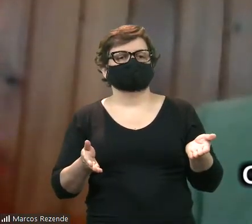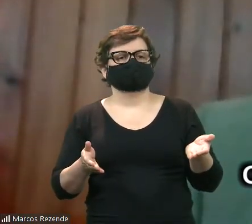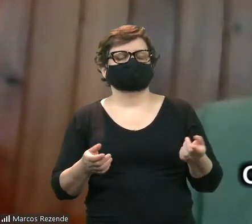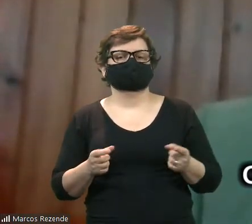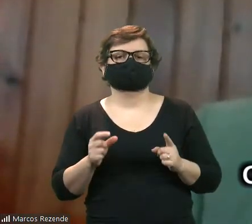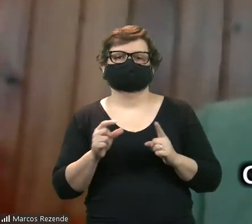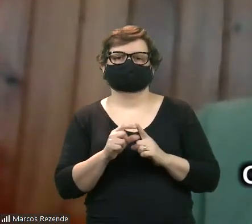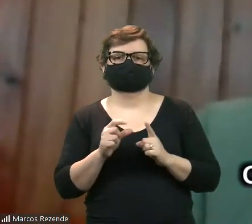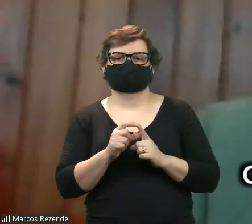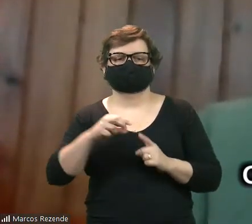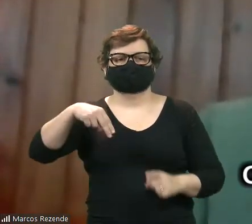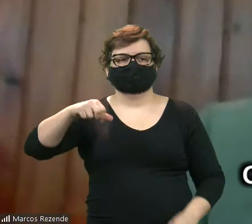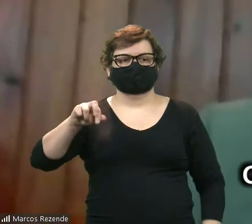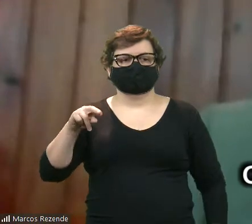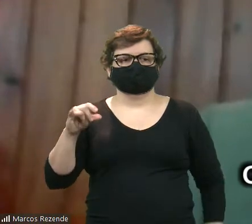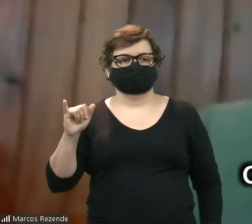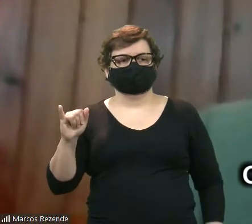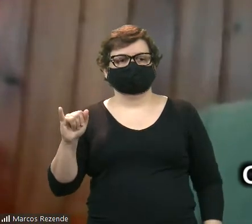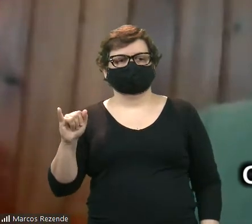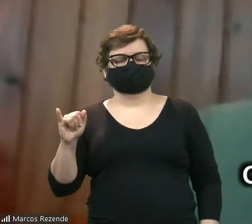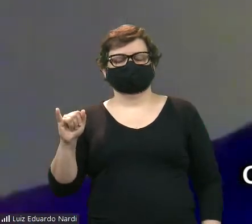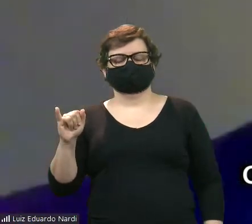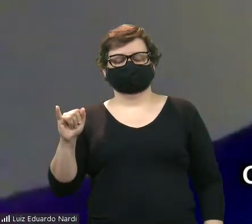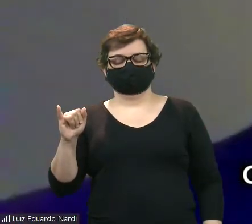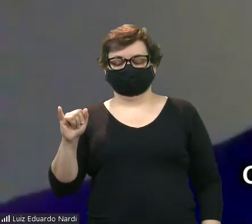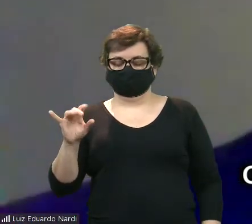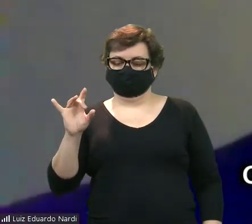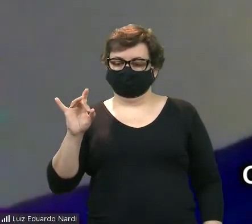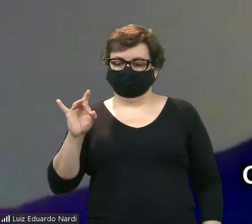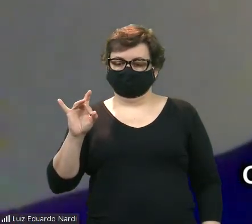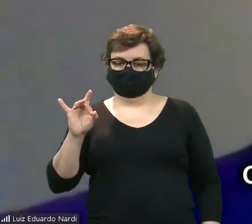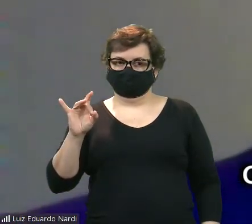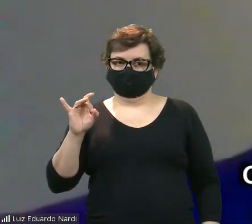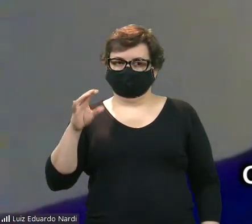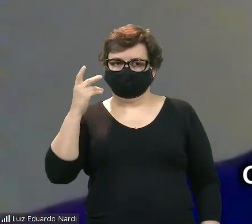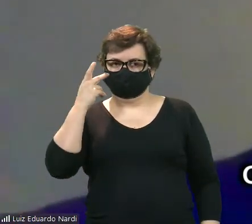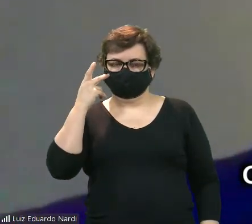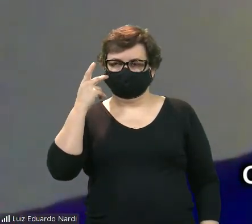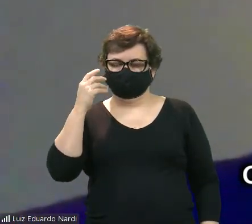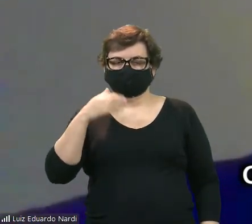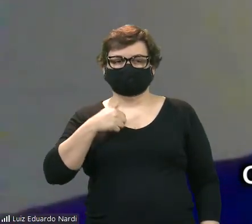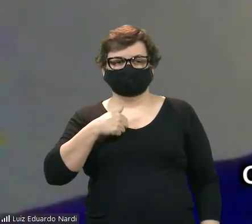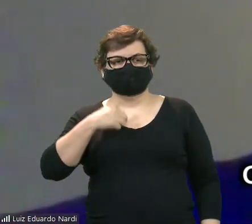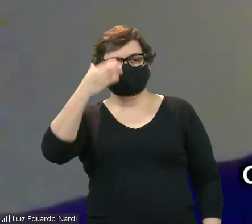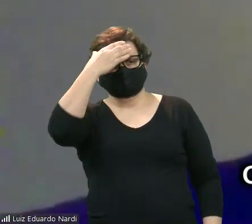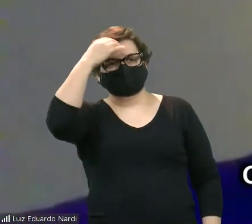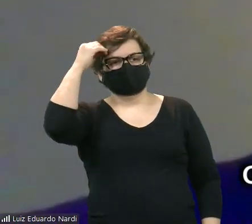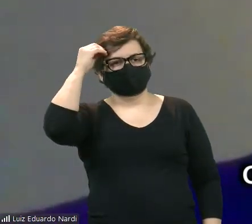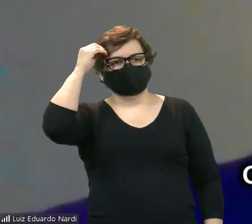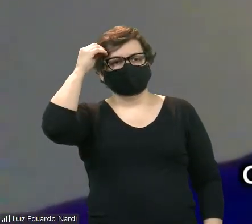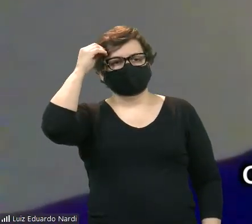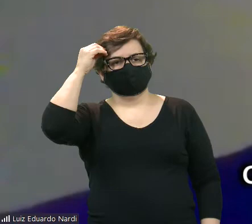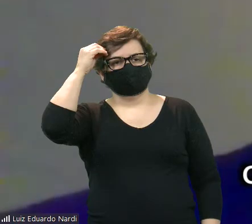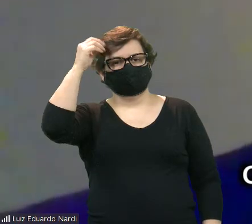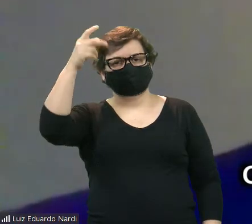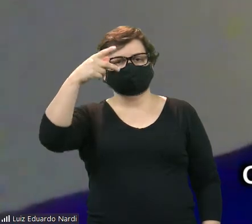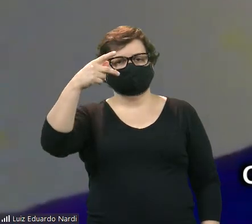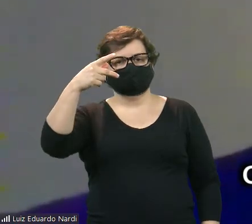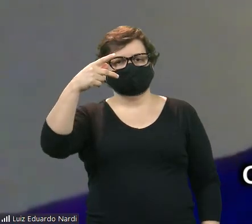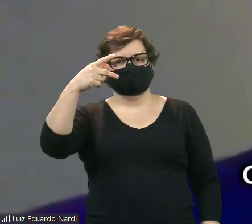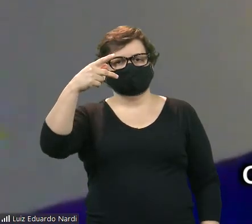Questão de ordem, vereador Luiz Eduardo Nardi. É só para fazer justiça, eu havia me esquecido da citação do senhor